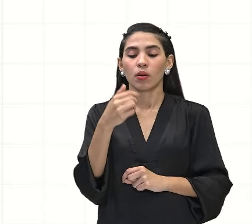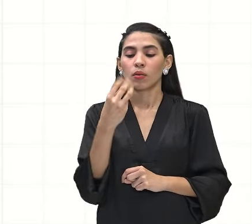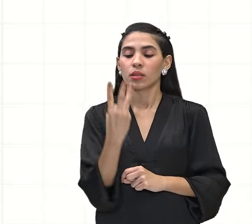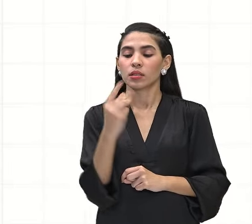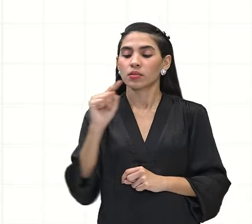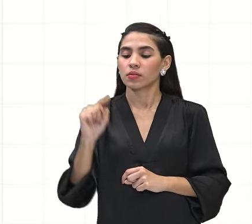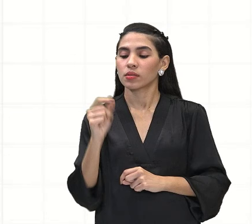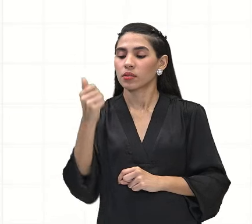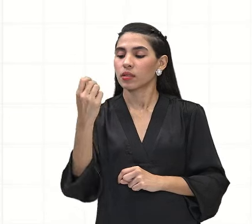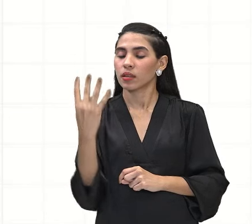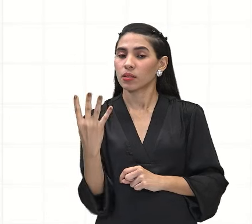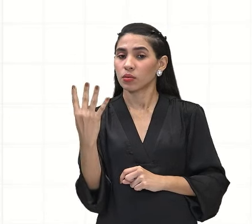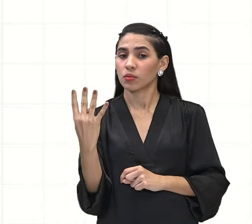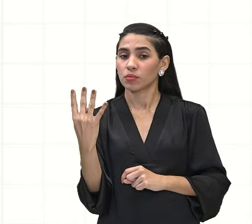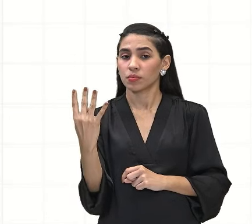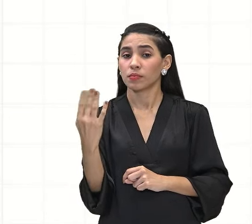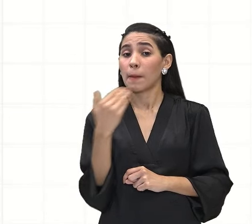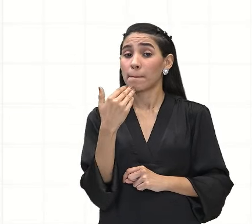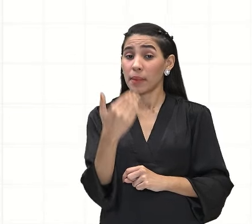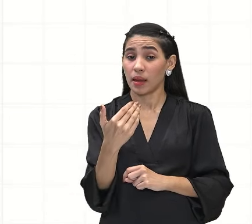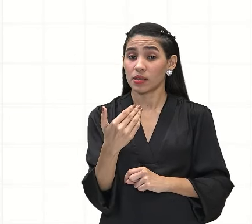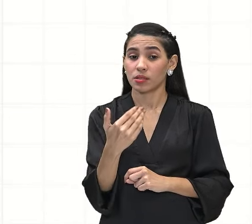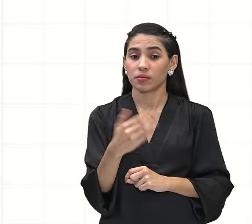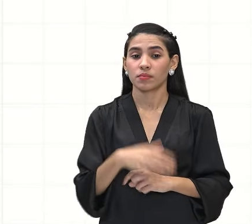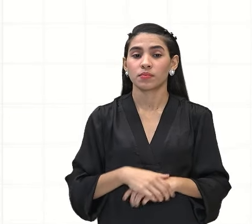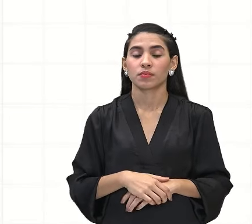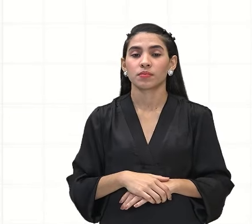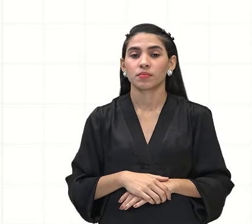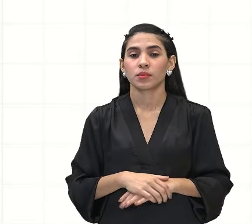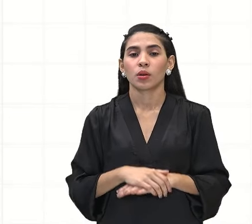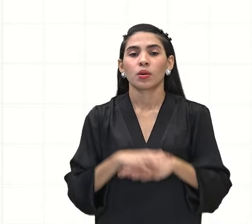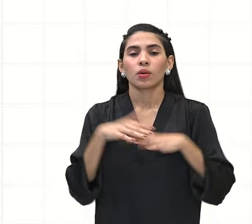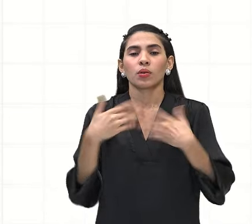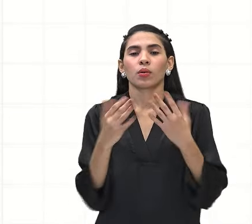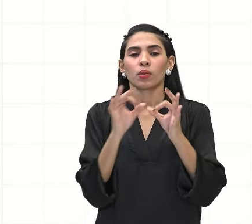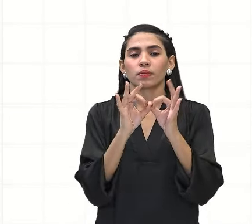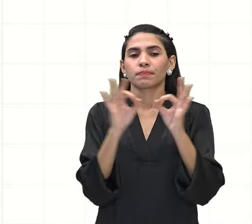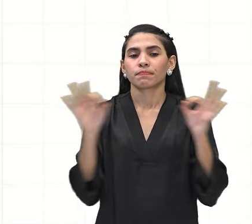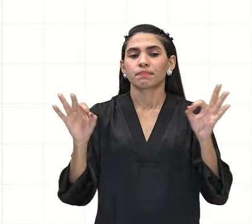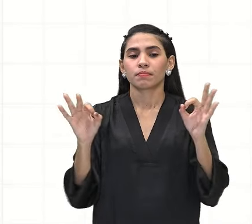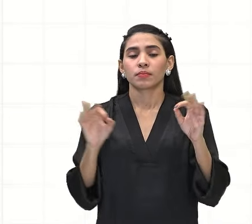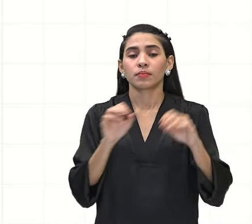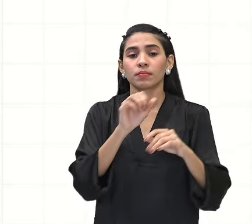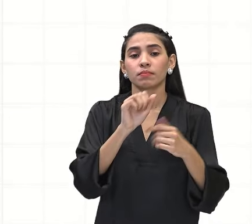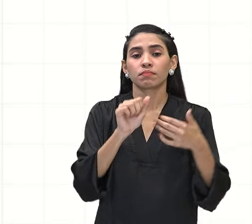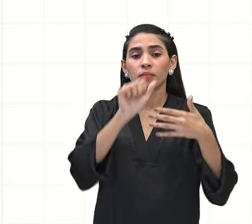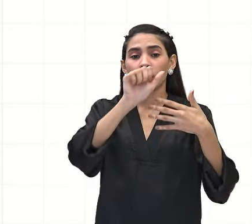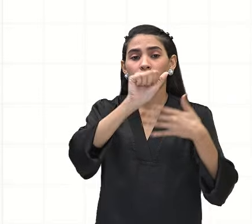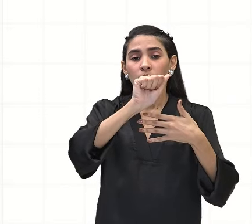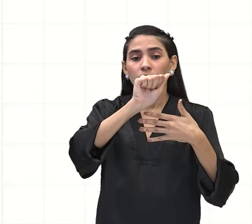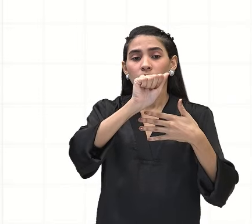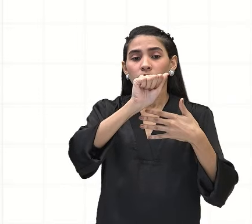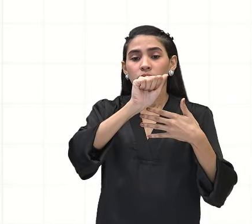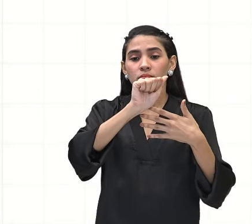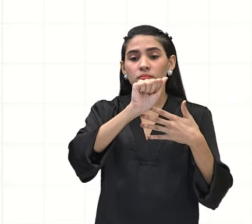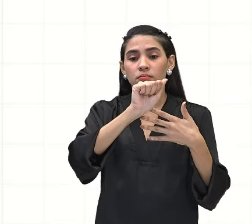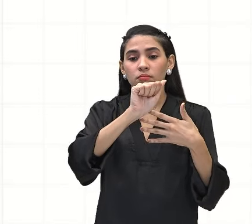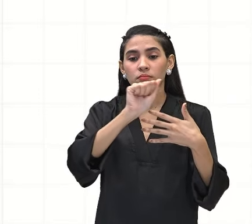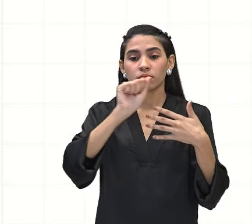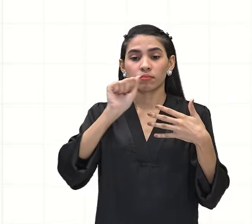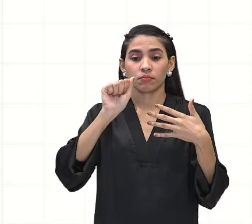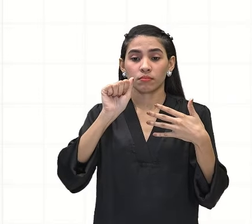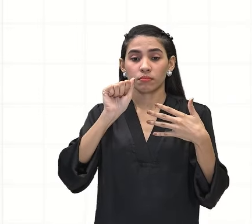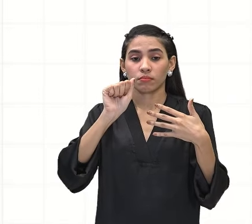nós usarmos 3,1 qual é o comprimento dela é 47 e